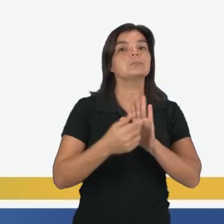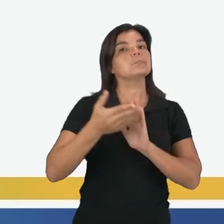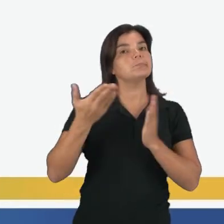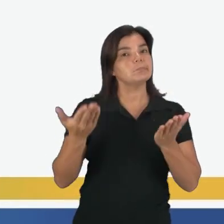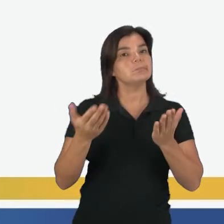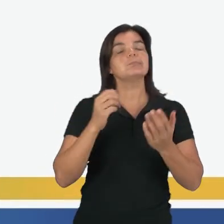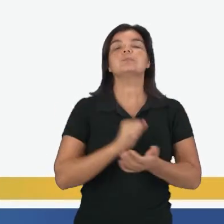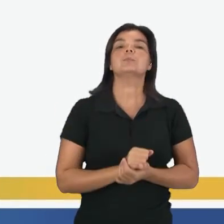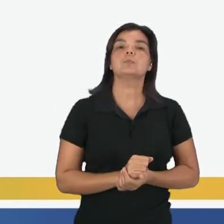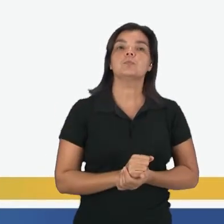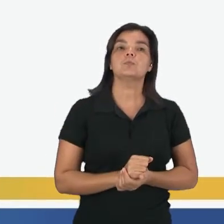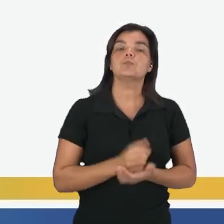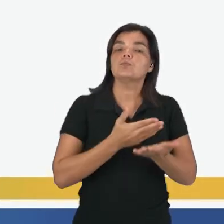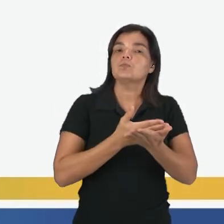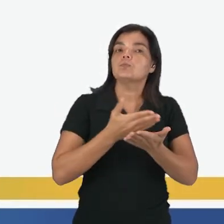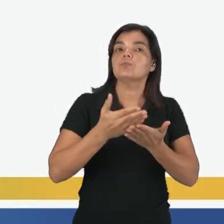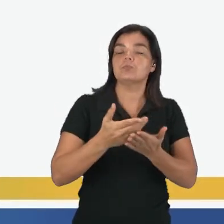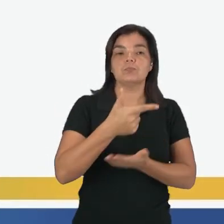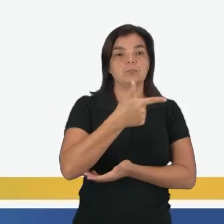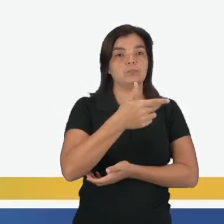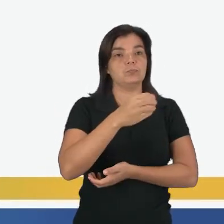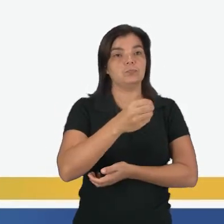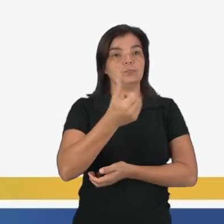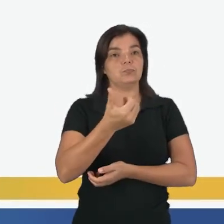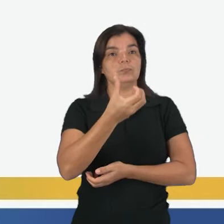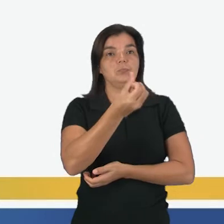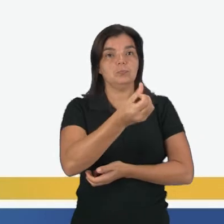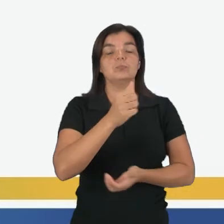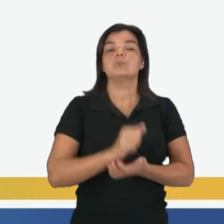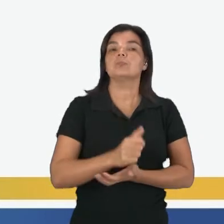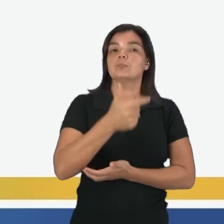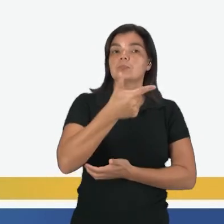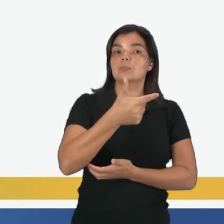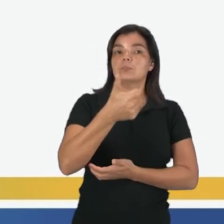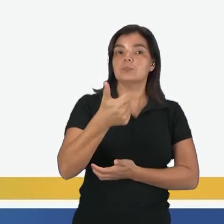representava, né, no período de 2016,